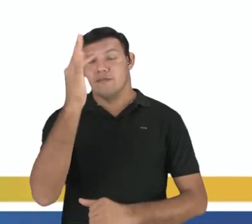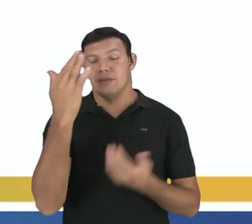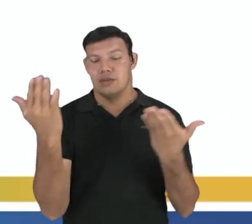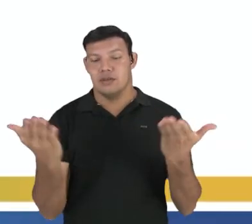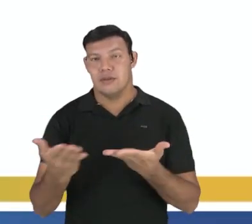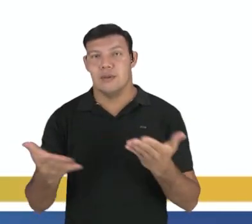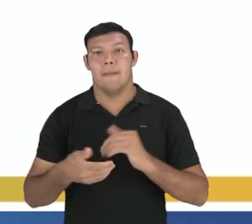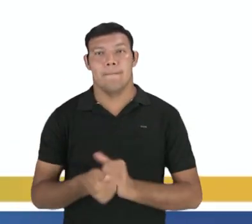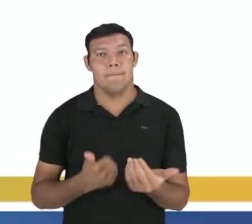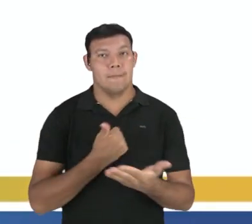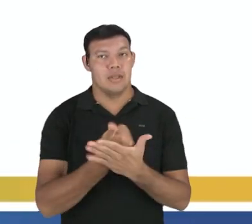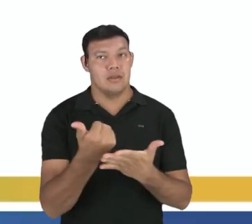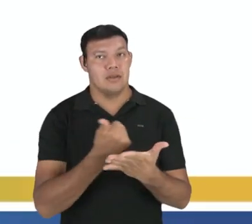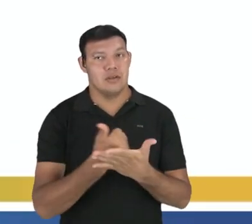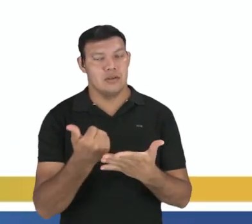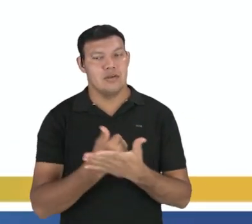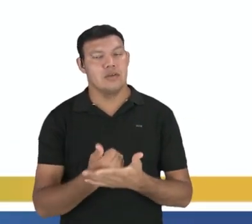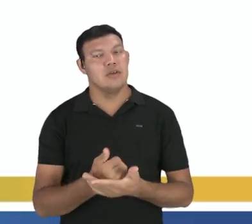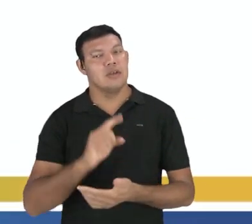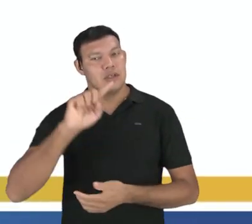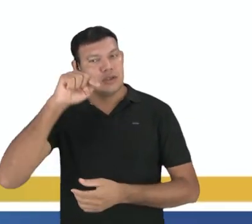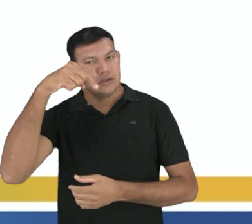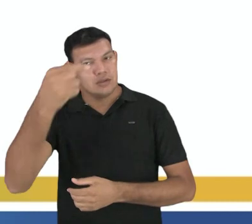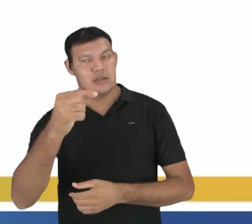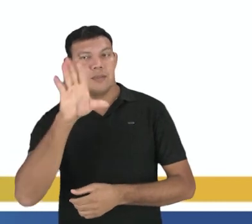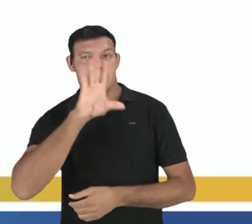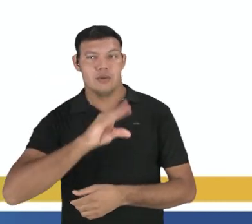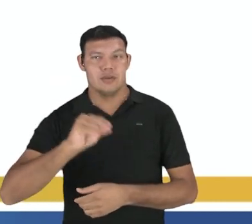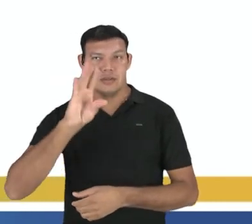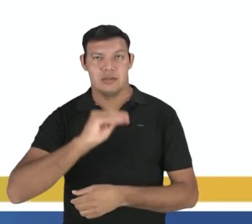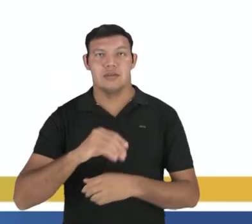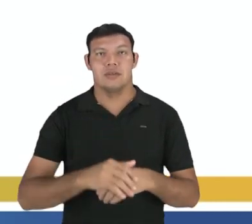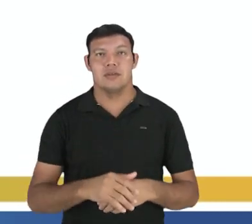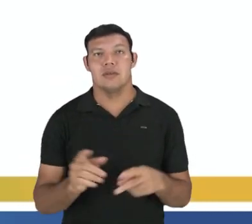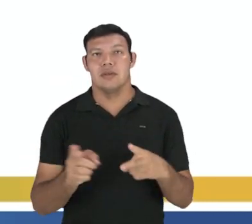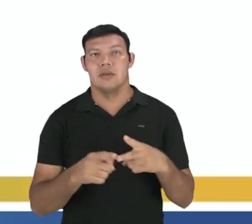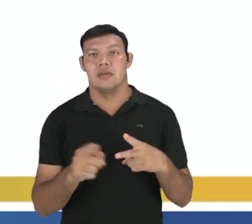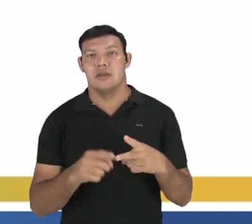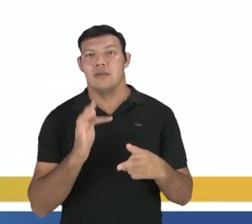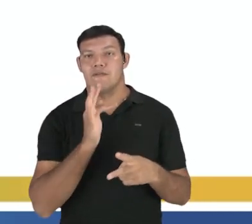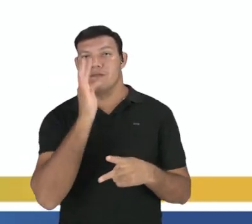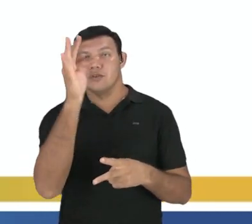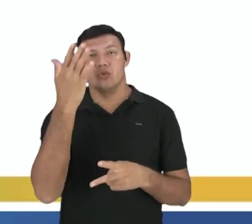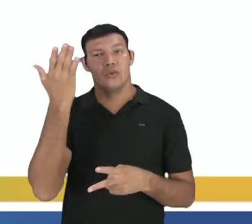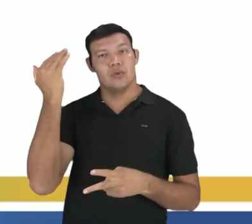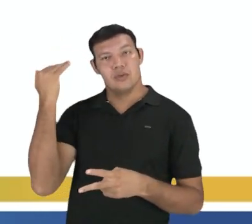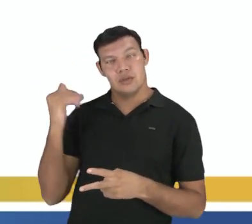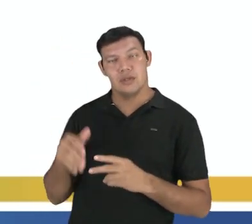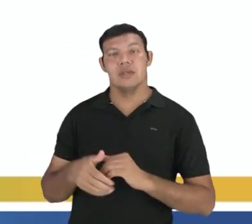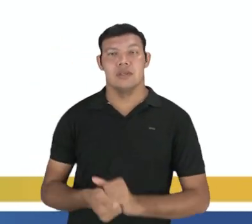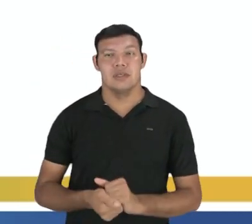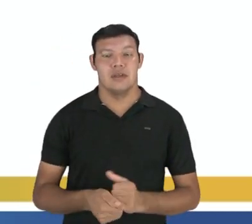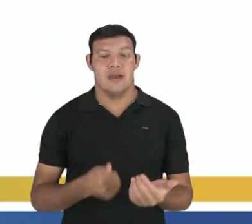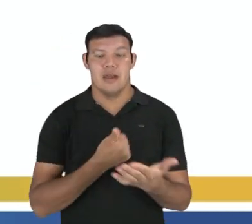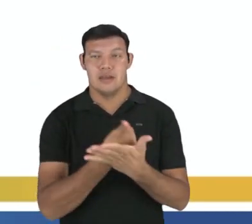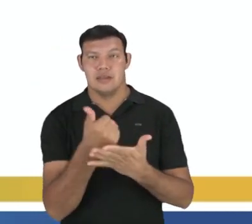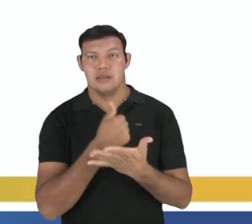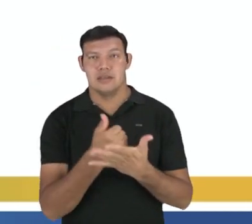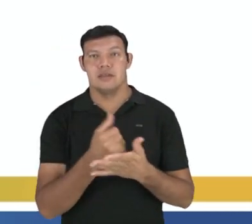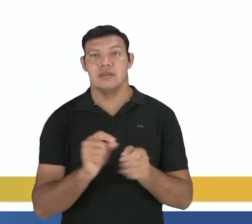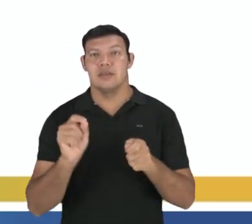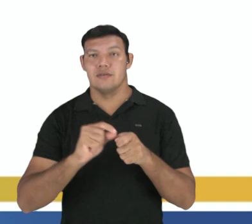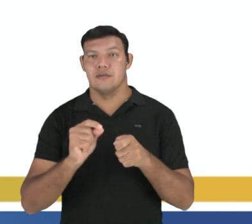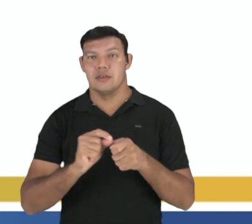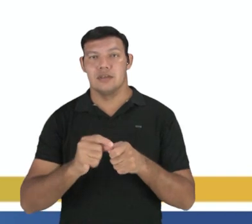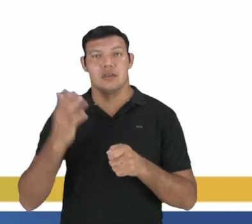presente indica ações que ocorrerão posterior à fala, e futuro do pretérito indica ações que seriam